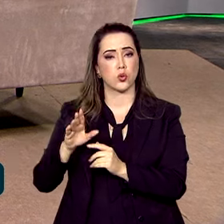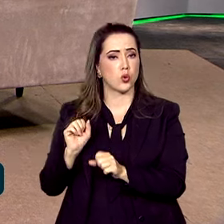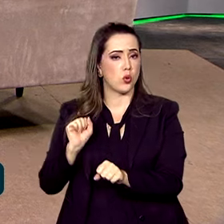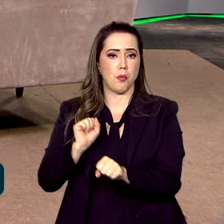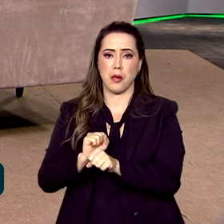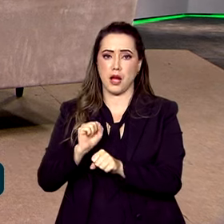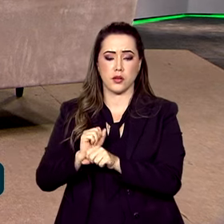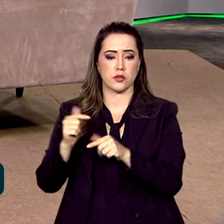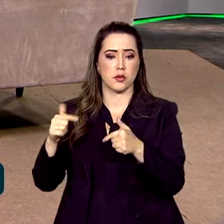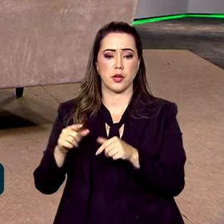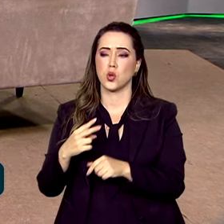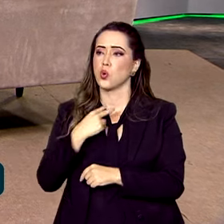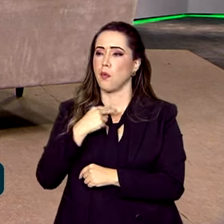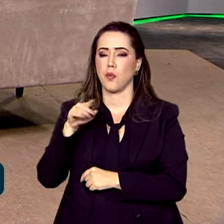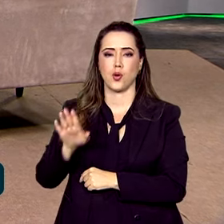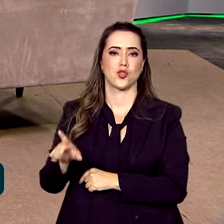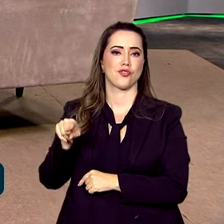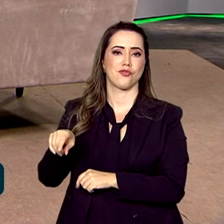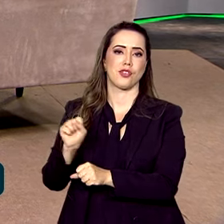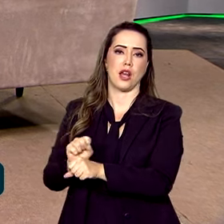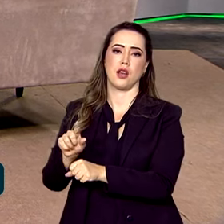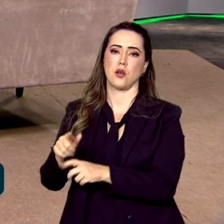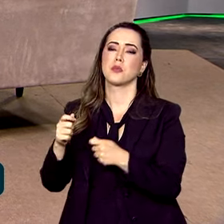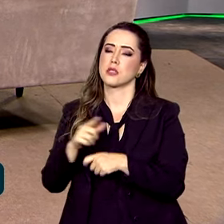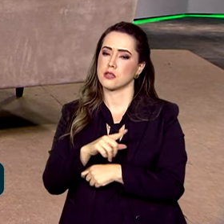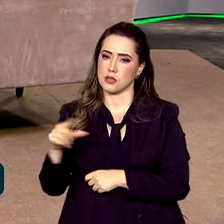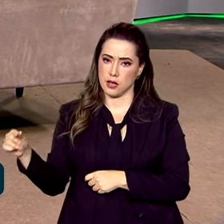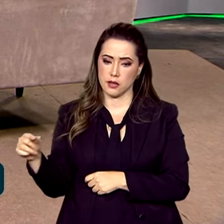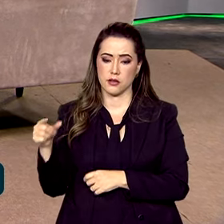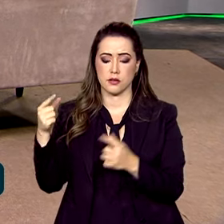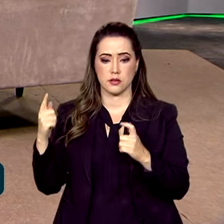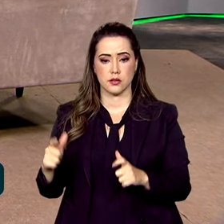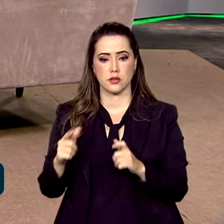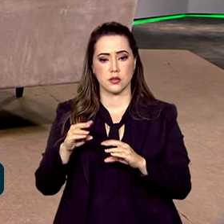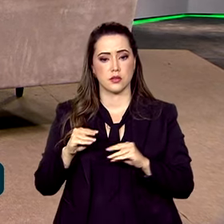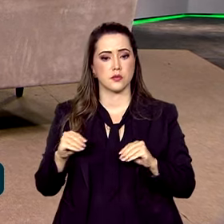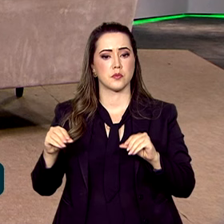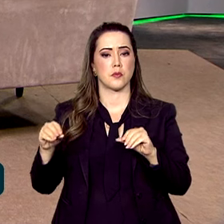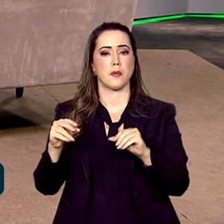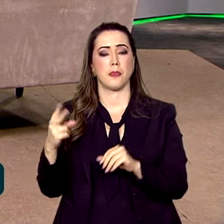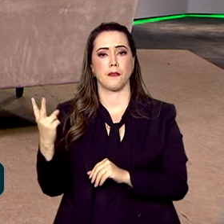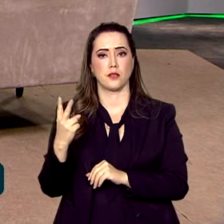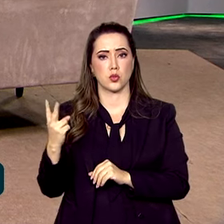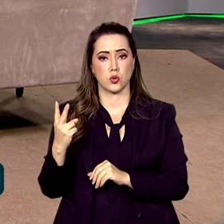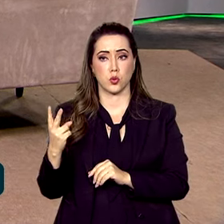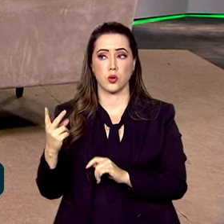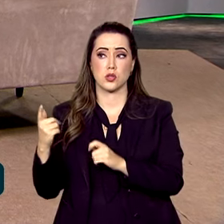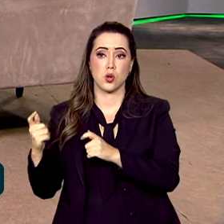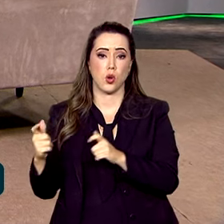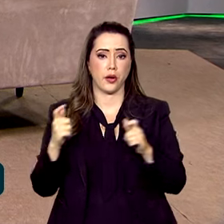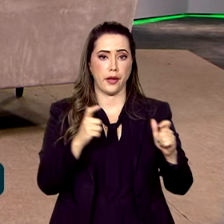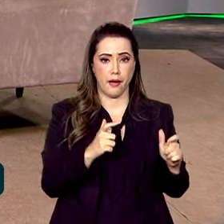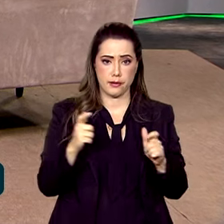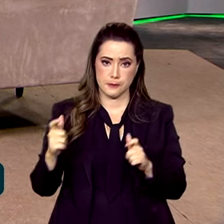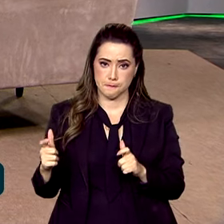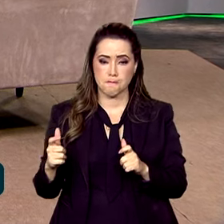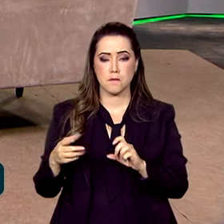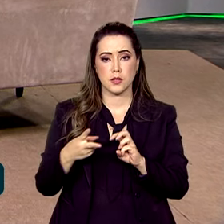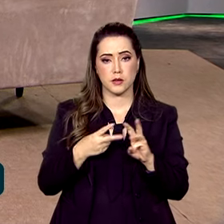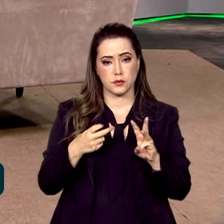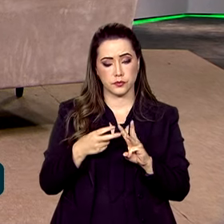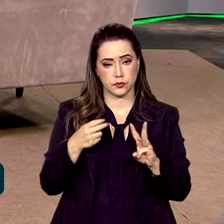não podem ficar lá, elas devem realmente se retirar, né, das duas terras indígenas, para que